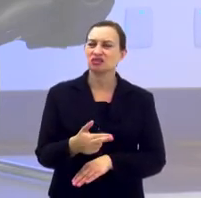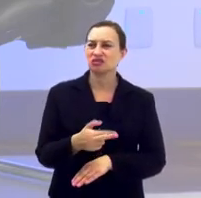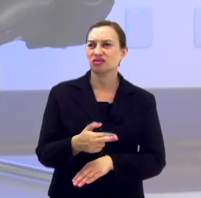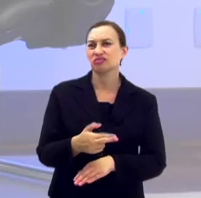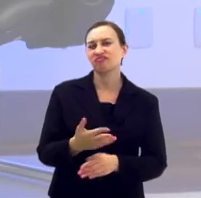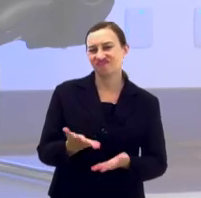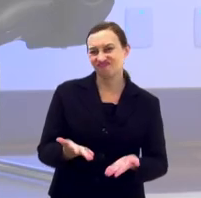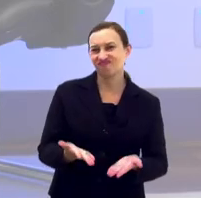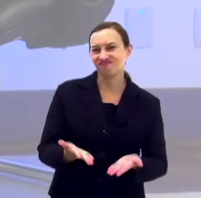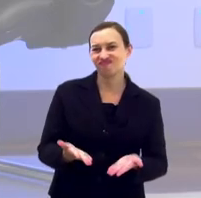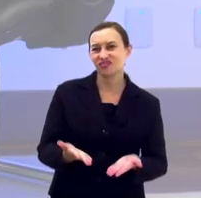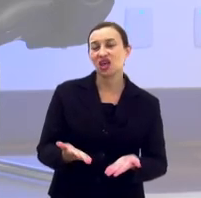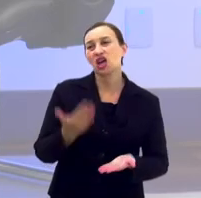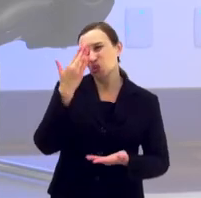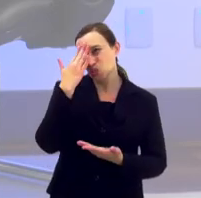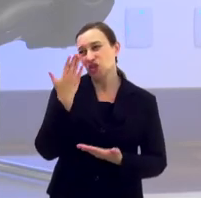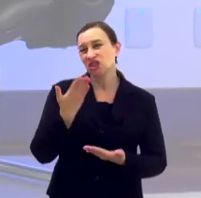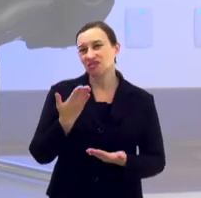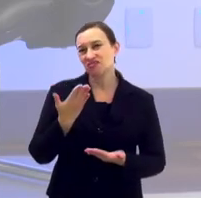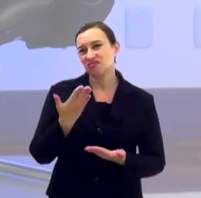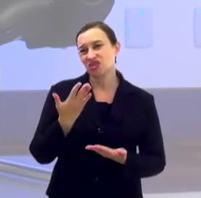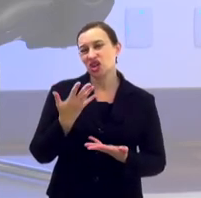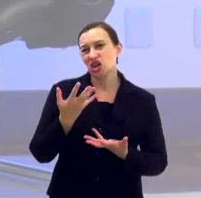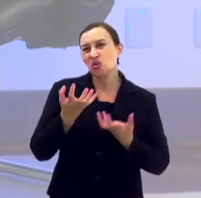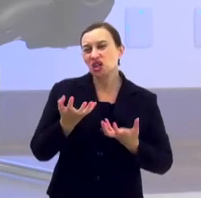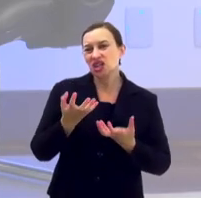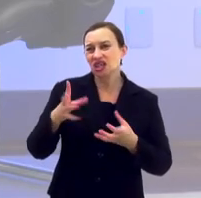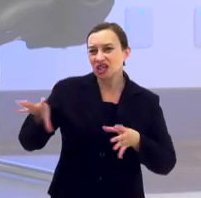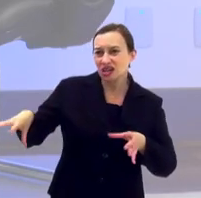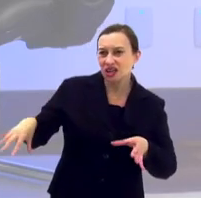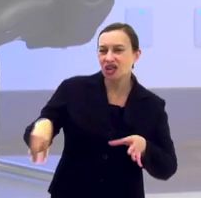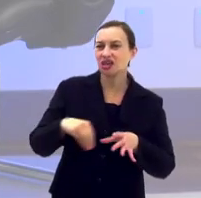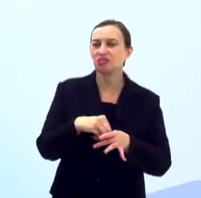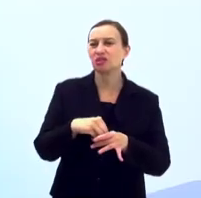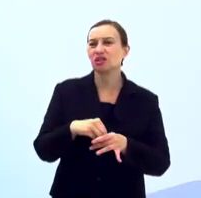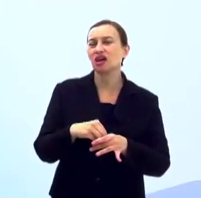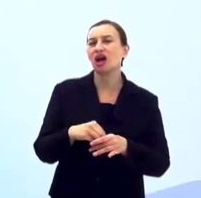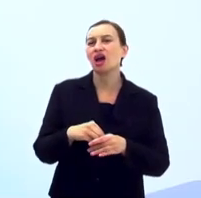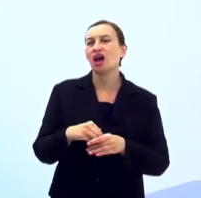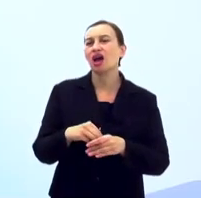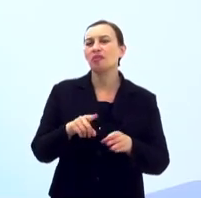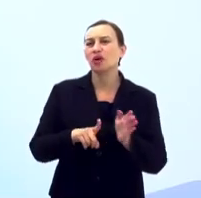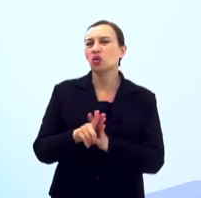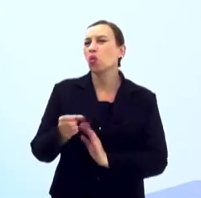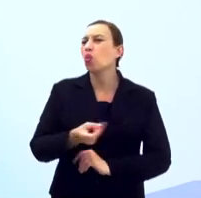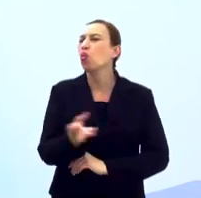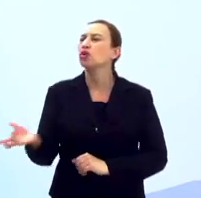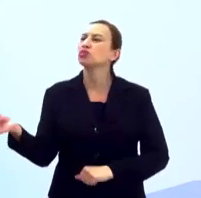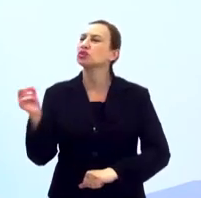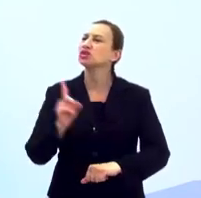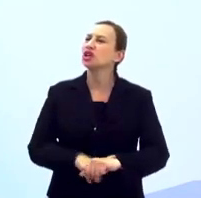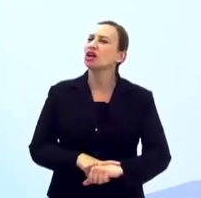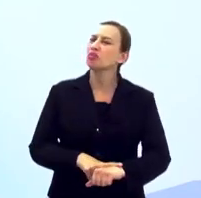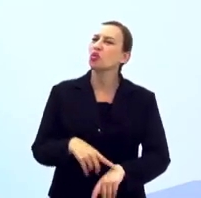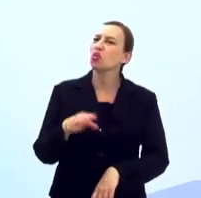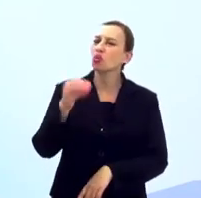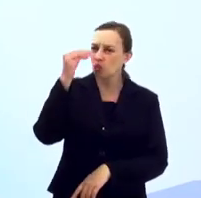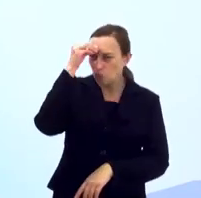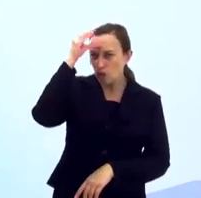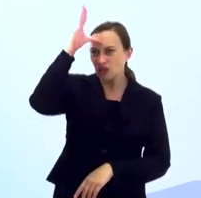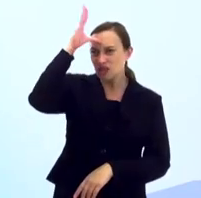Eu queria até emendar essa pergunta. quanto tempo que você